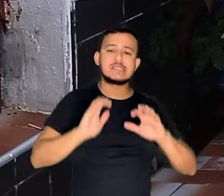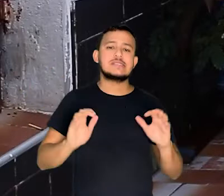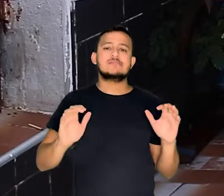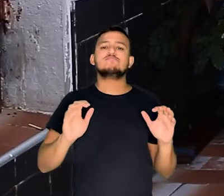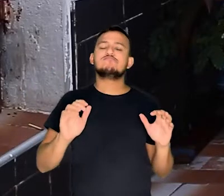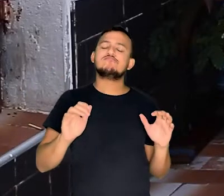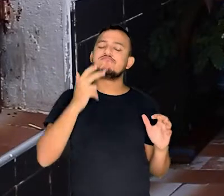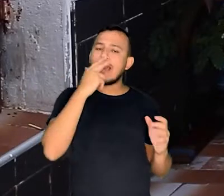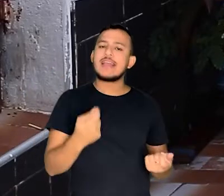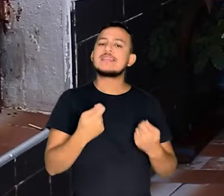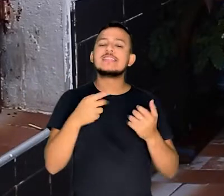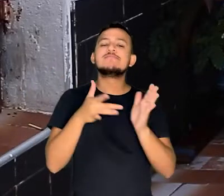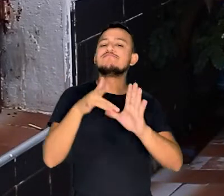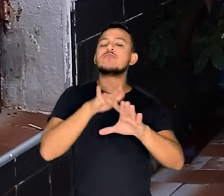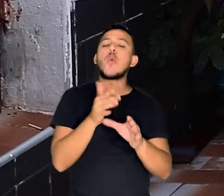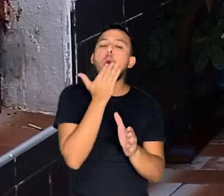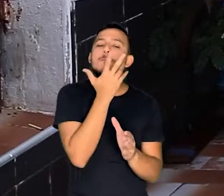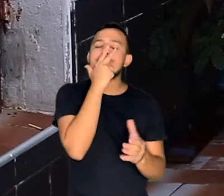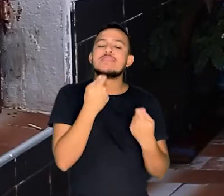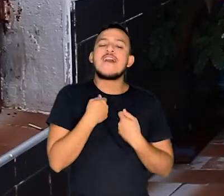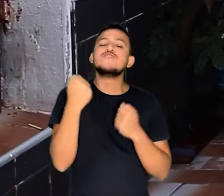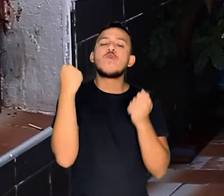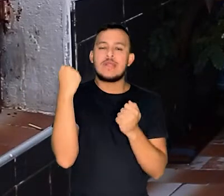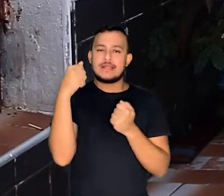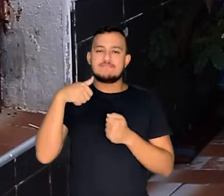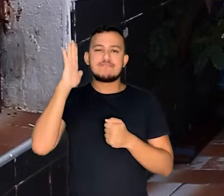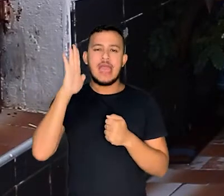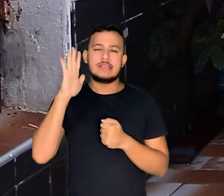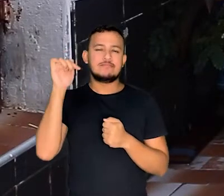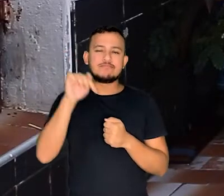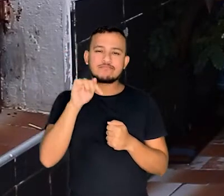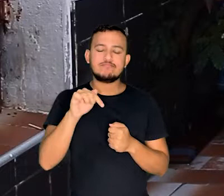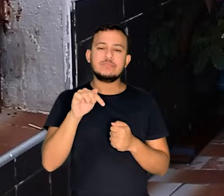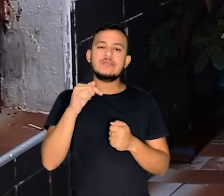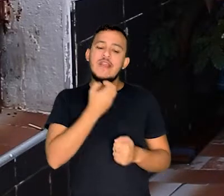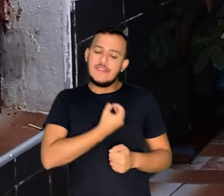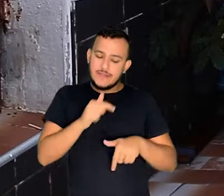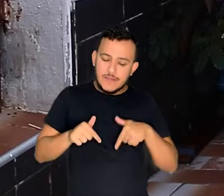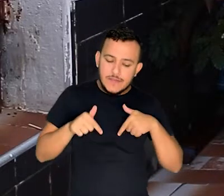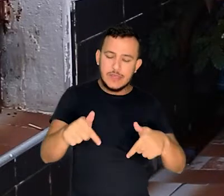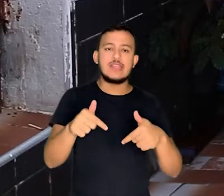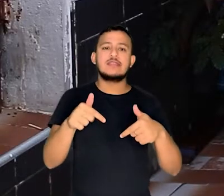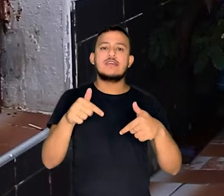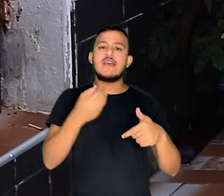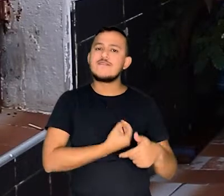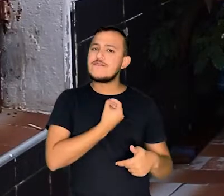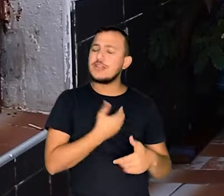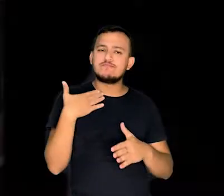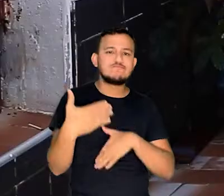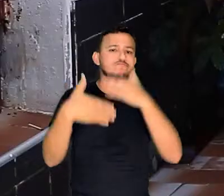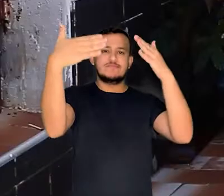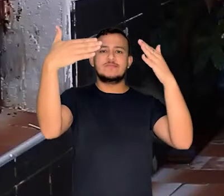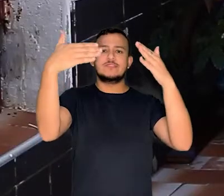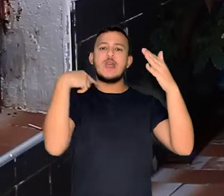que seja alimento para nos fortalecer cada vez mais pela a busca da vida viva, da vida em abundância, ou